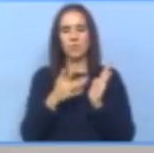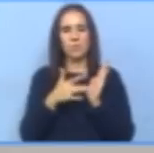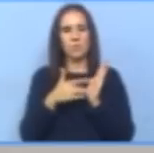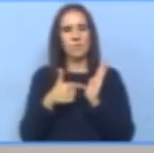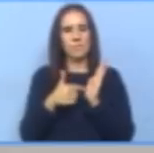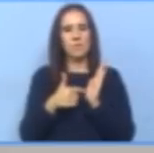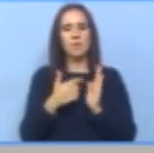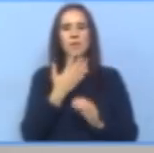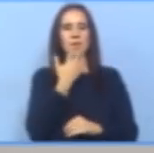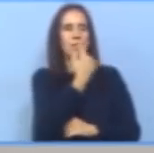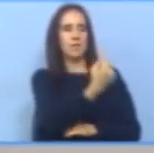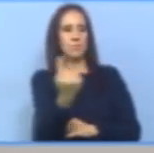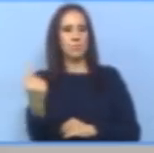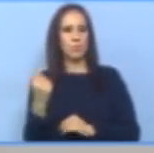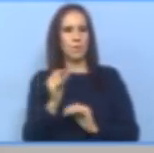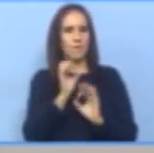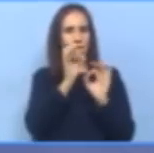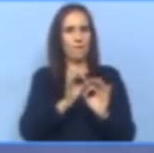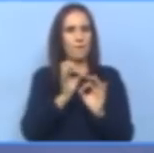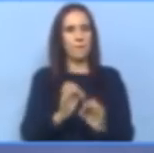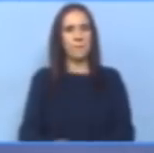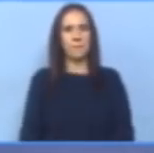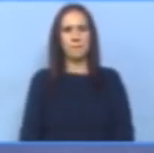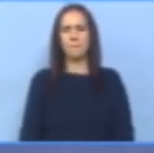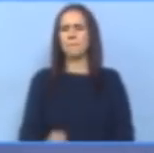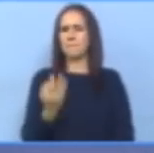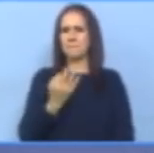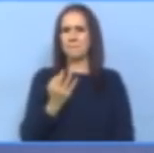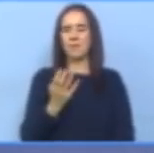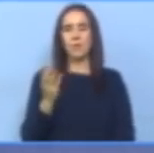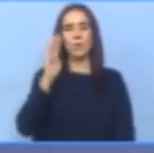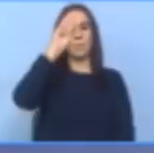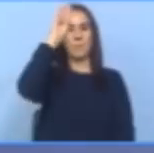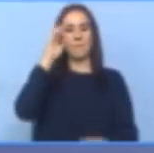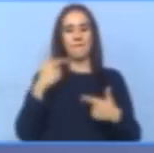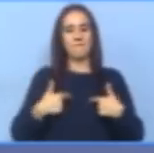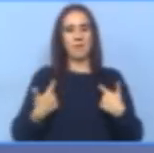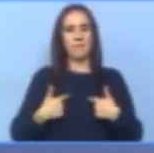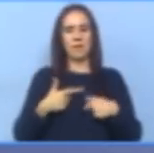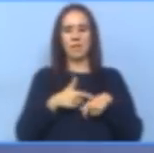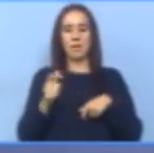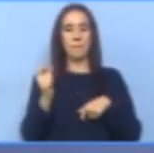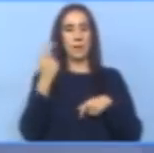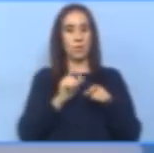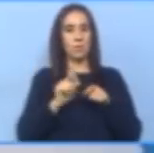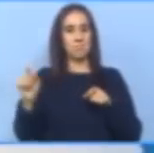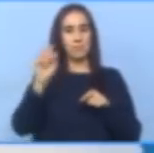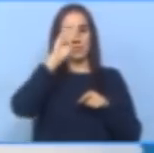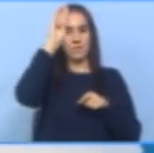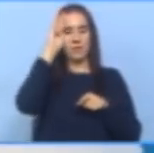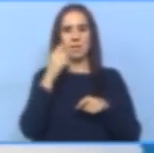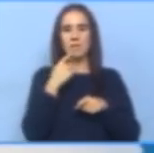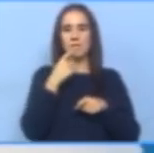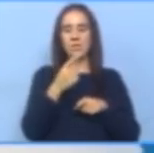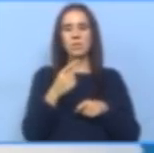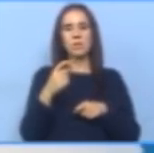cuidado de cada pessoa. Sim, certamente que é, e até o próprio Papa, logo nos primeiros tempos do seu pontificado, diz que criou